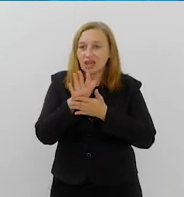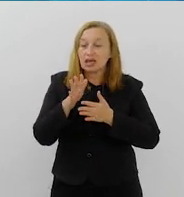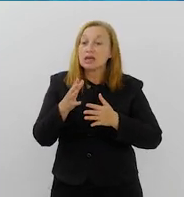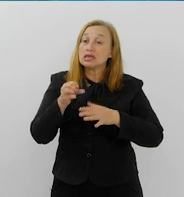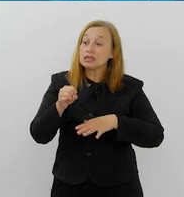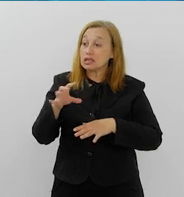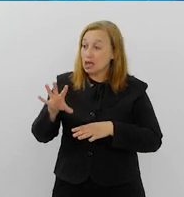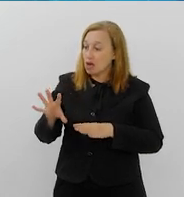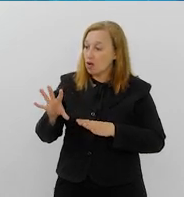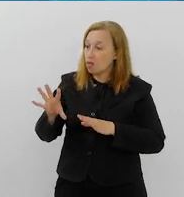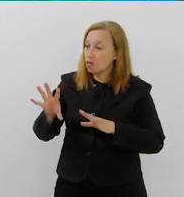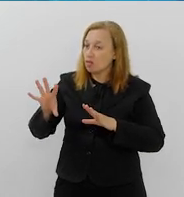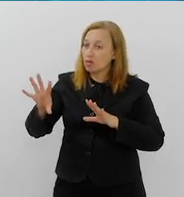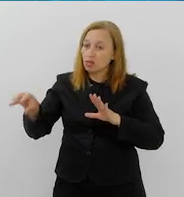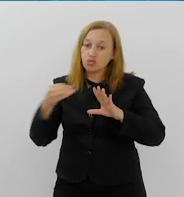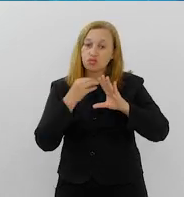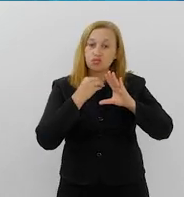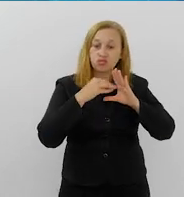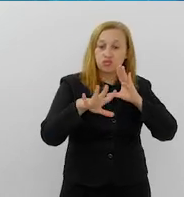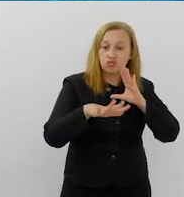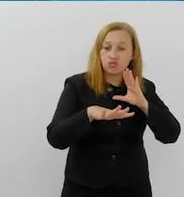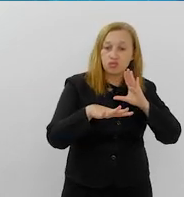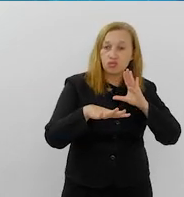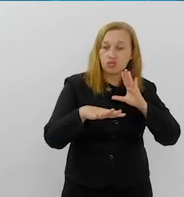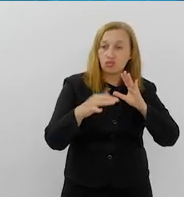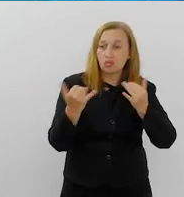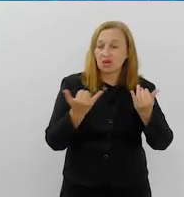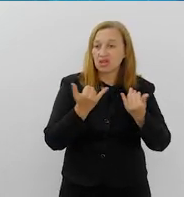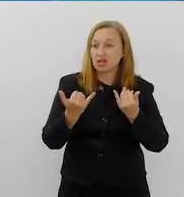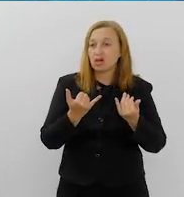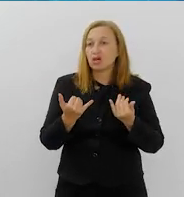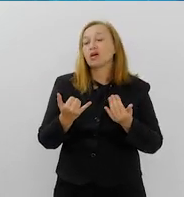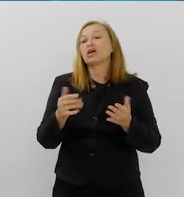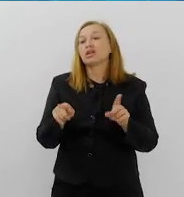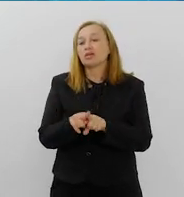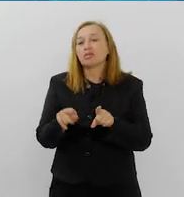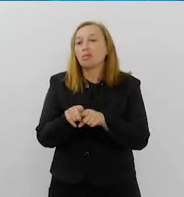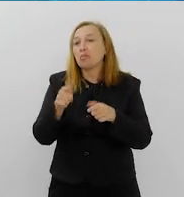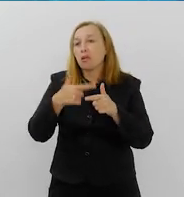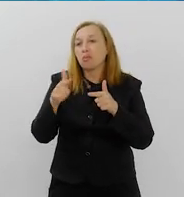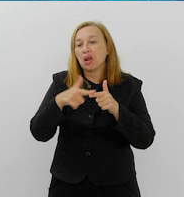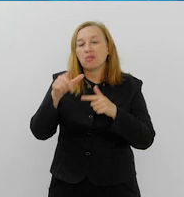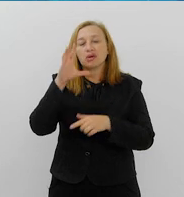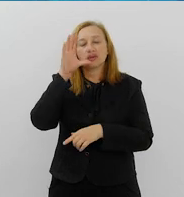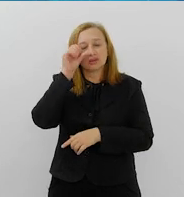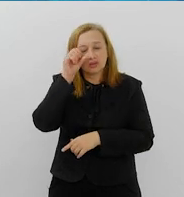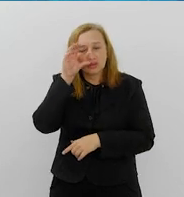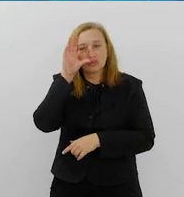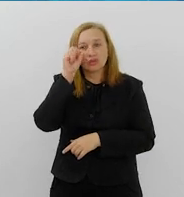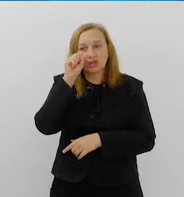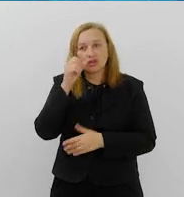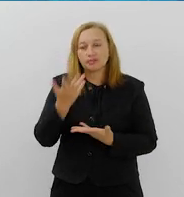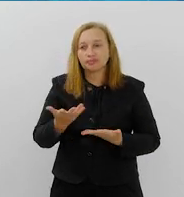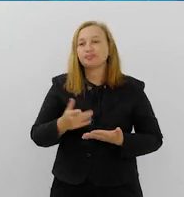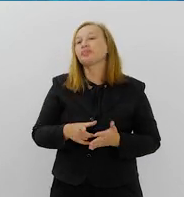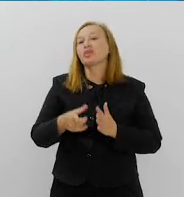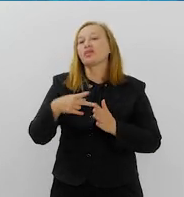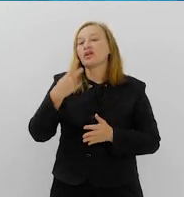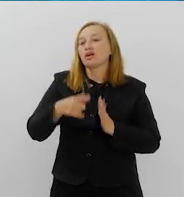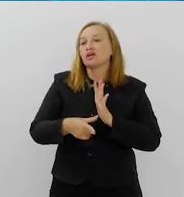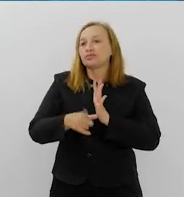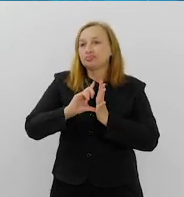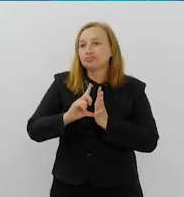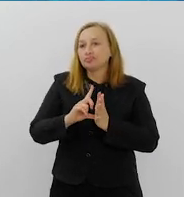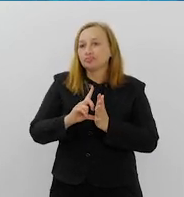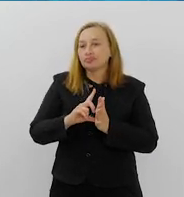quando encaminho, sei lá onde aquilo vai parar, perturbações do sono, que a gente falou, né? Um pouquinho antes,